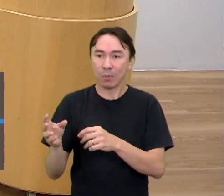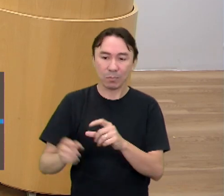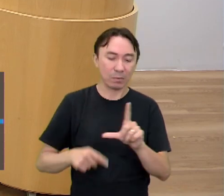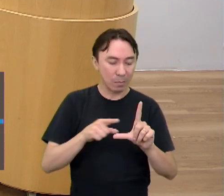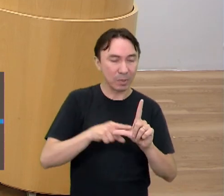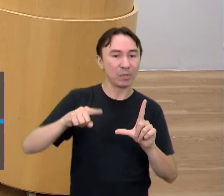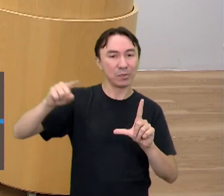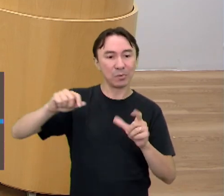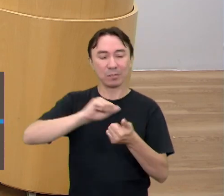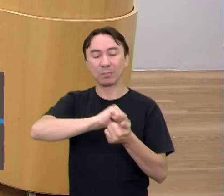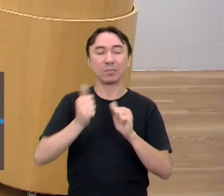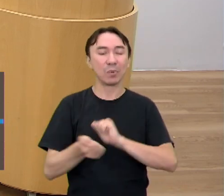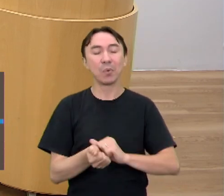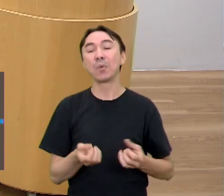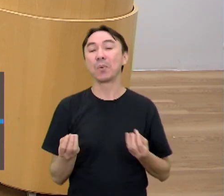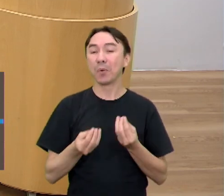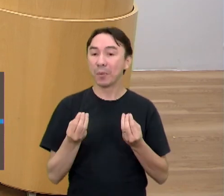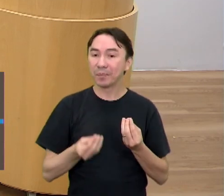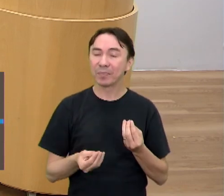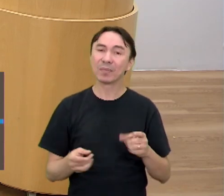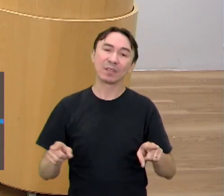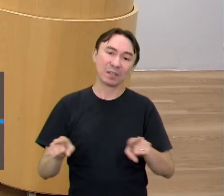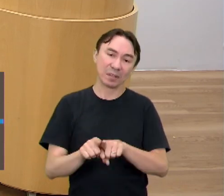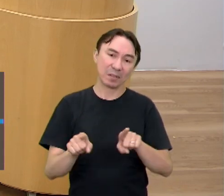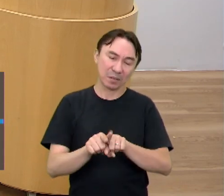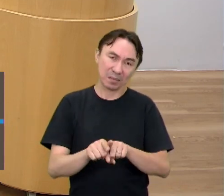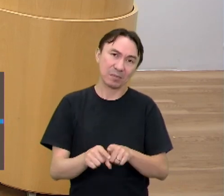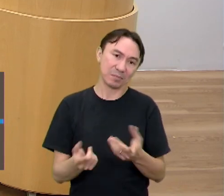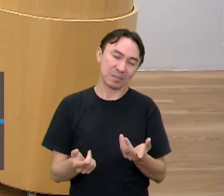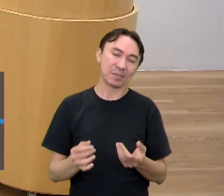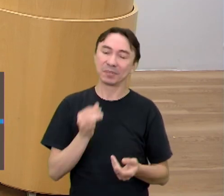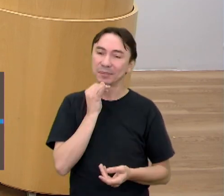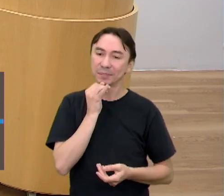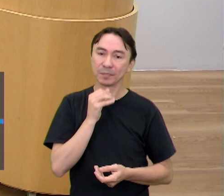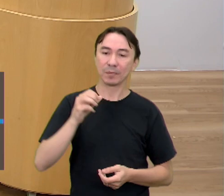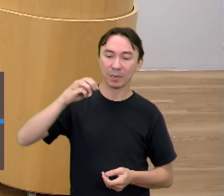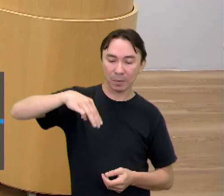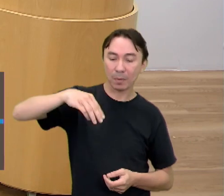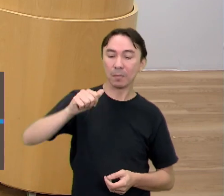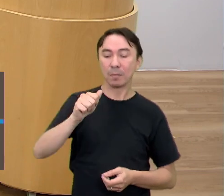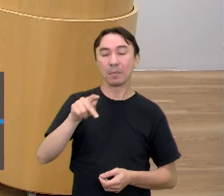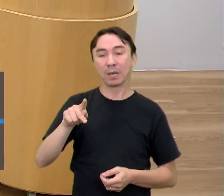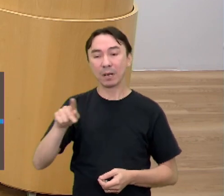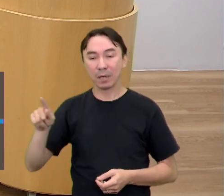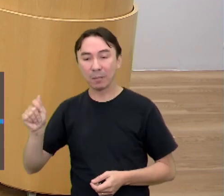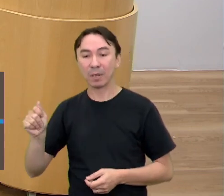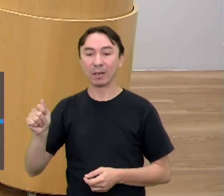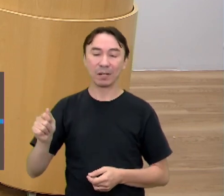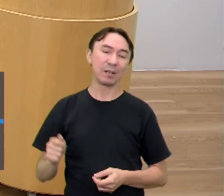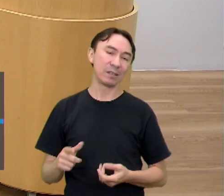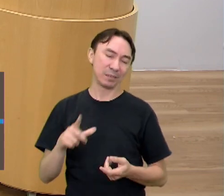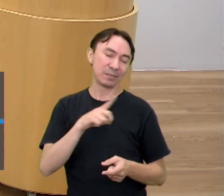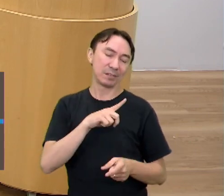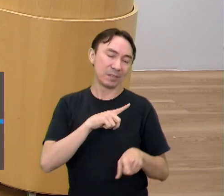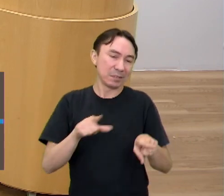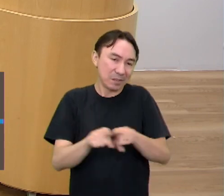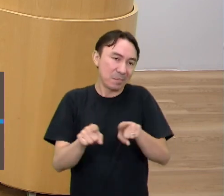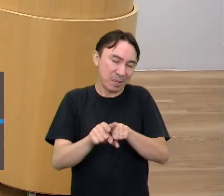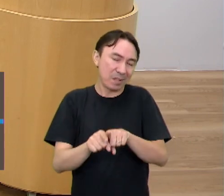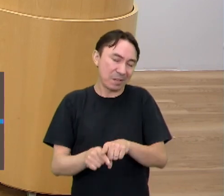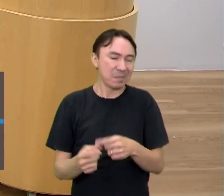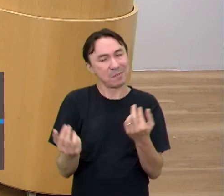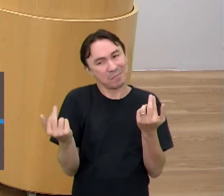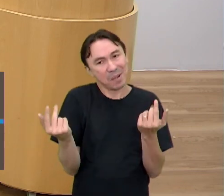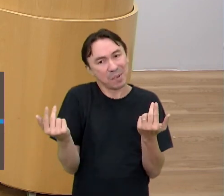mapa ele mostra a visão geral do aprofundamento, né? Então, esse quadro integrador, que é só um recorte, ele